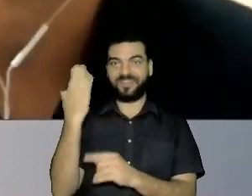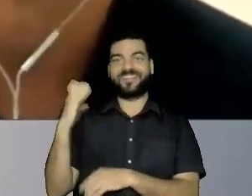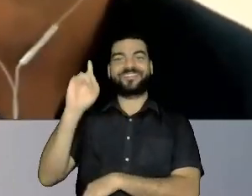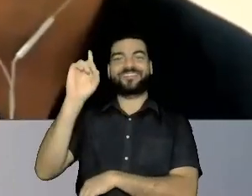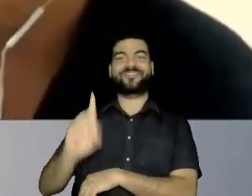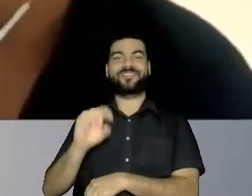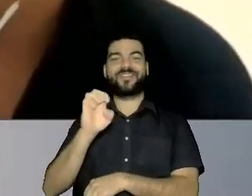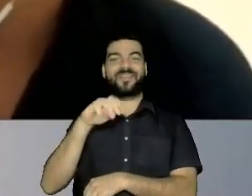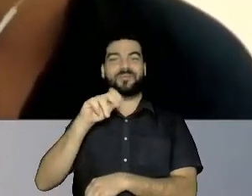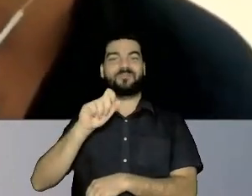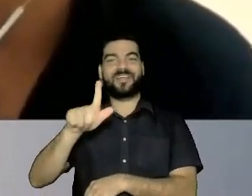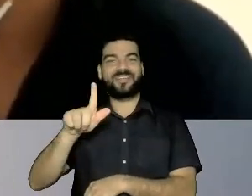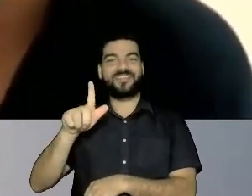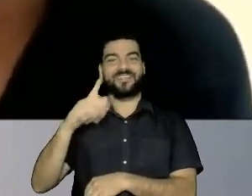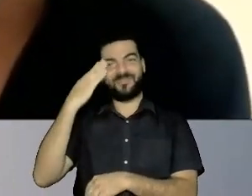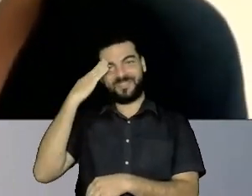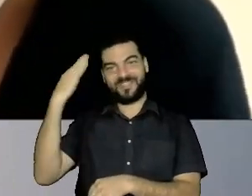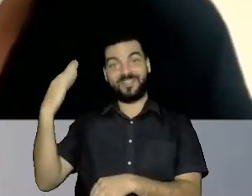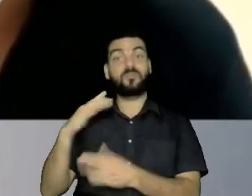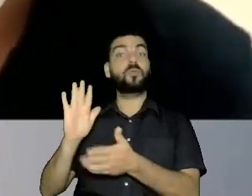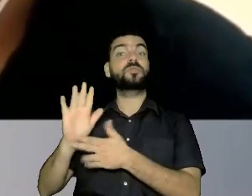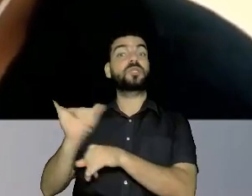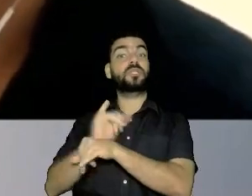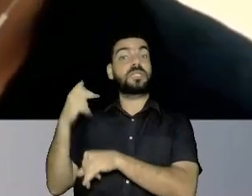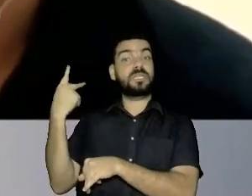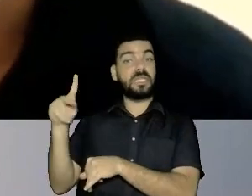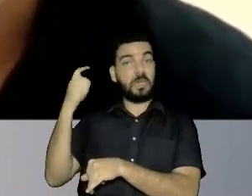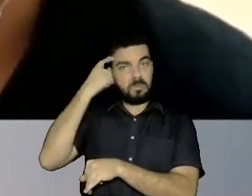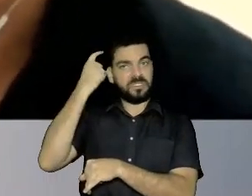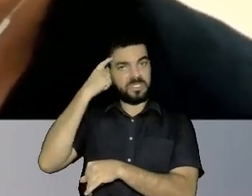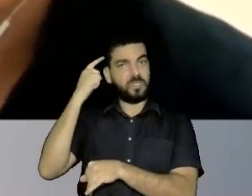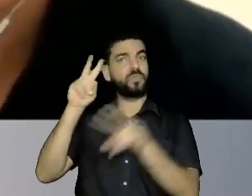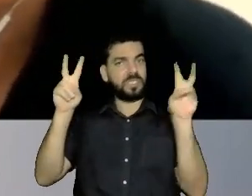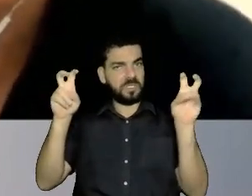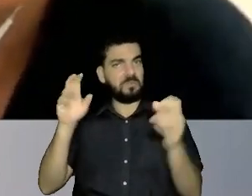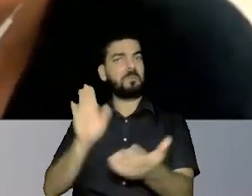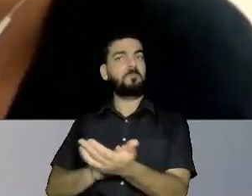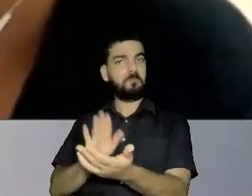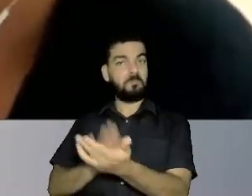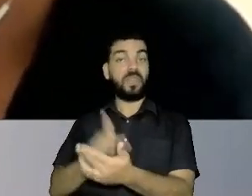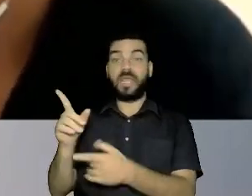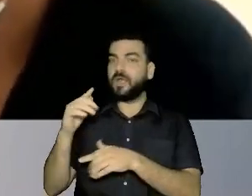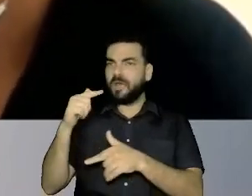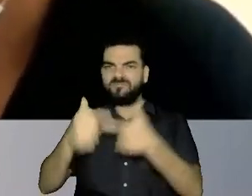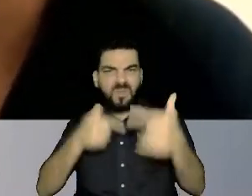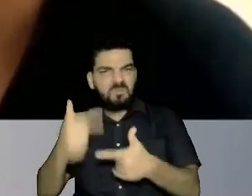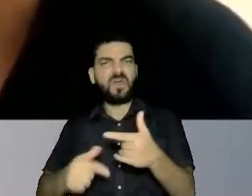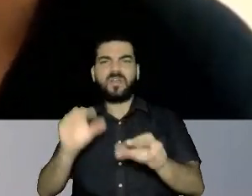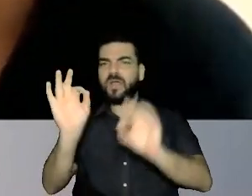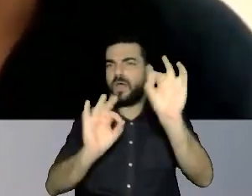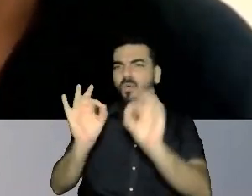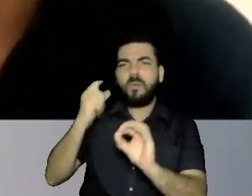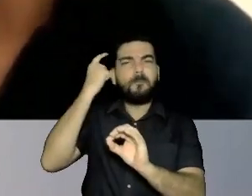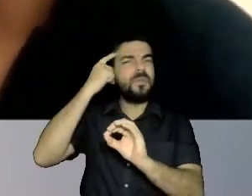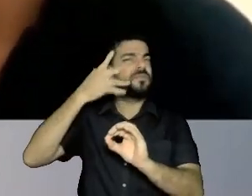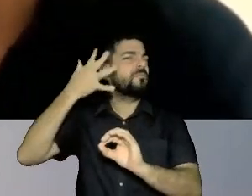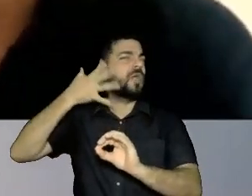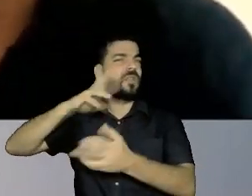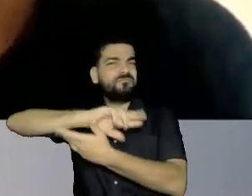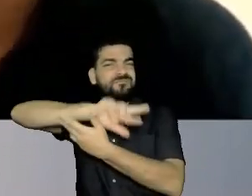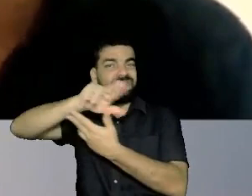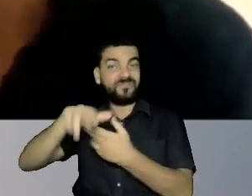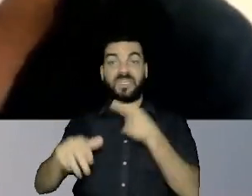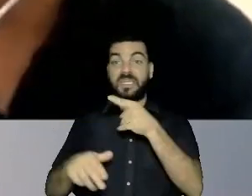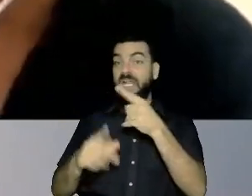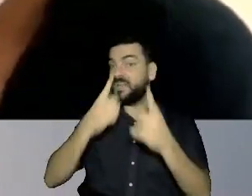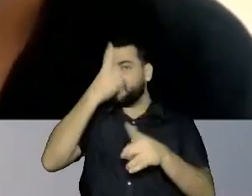EMAG, por mais essa iniciativa, né? Ela que tem sido tão proativa e tem sido tão inovadora e tem